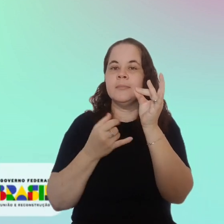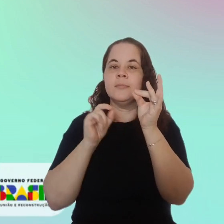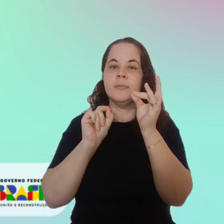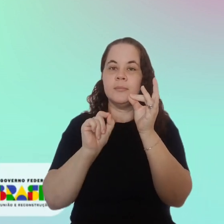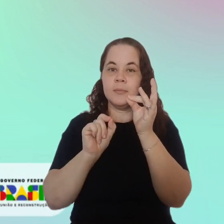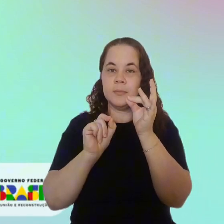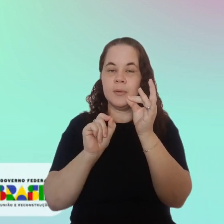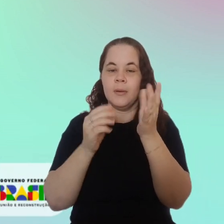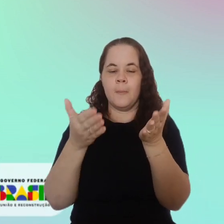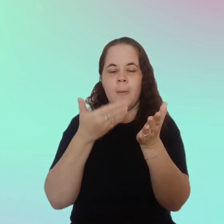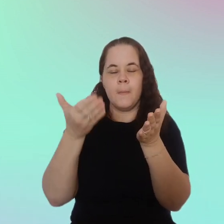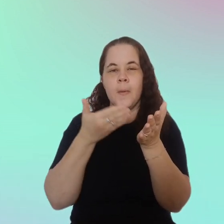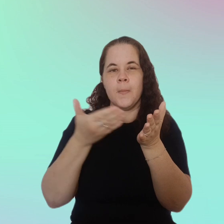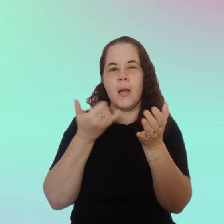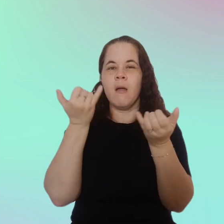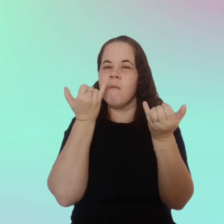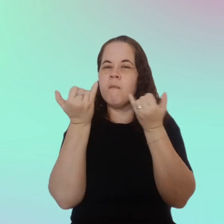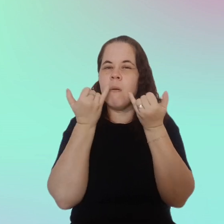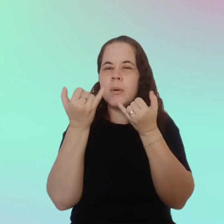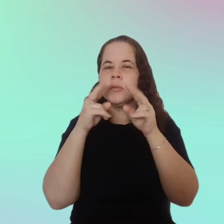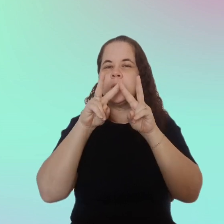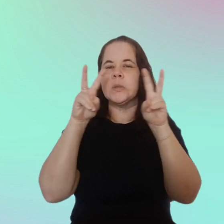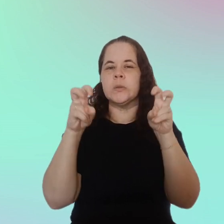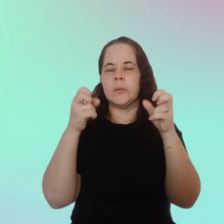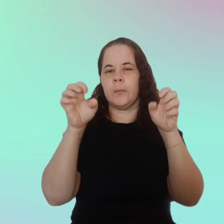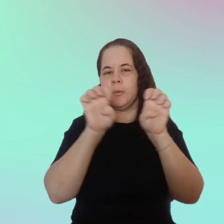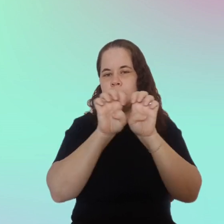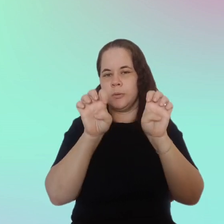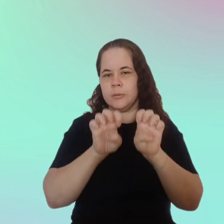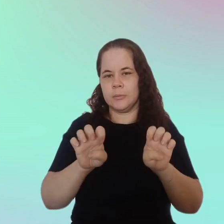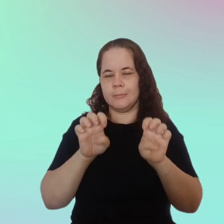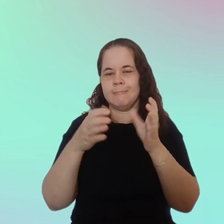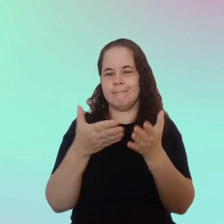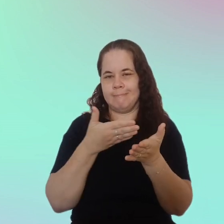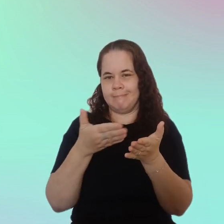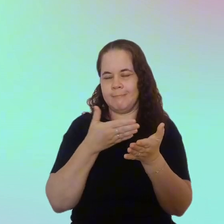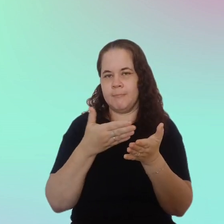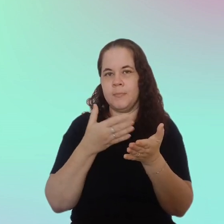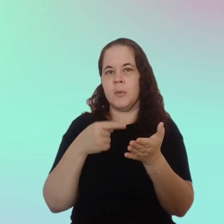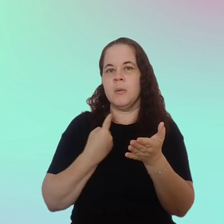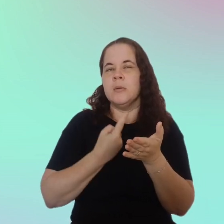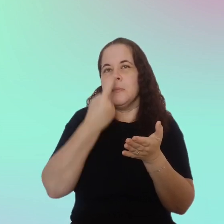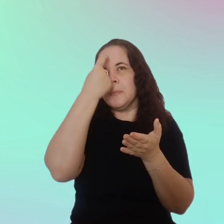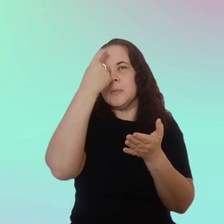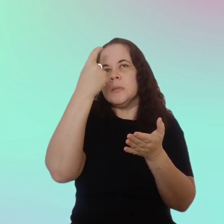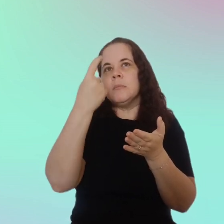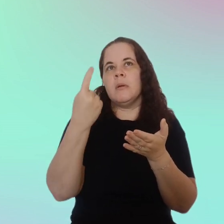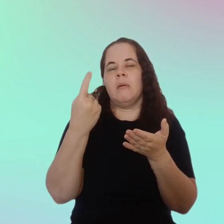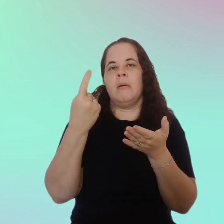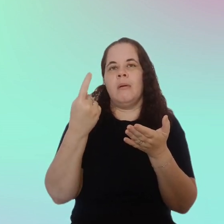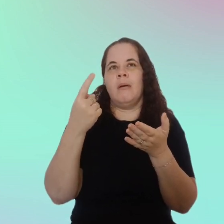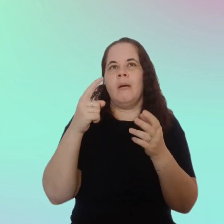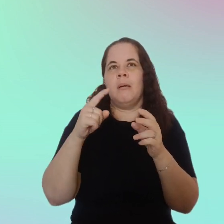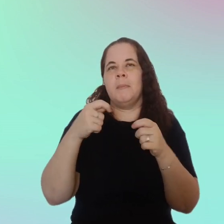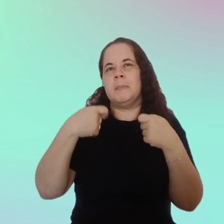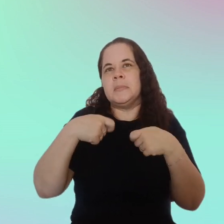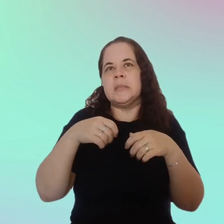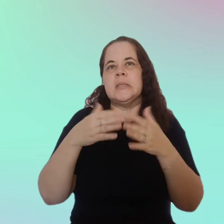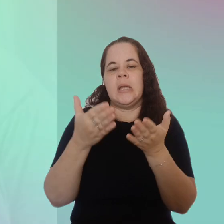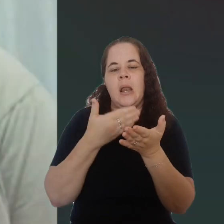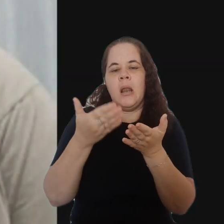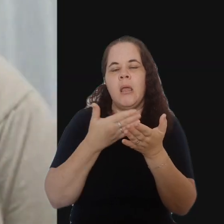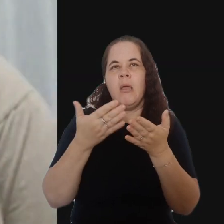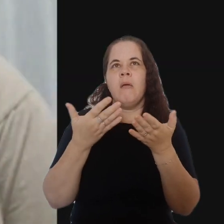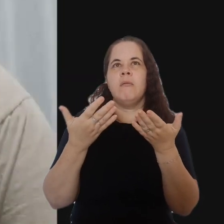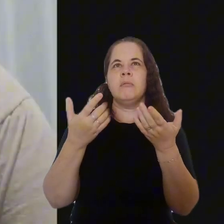vem as demais informações que são a estrutura do livro, né? Que a ideia de ser um livro também inclusivo, não é à toa que ele é um